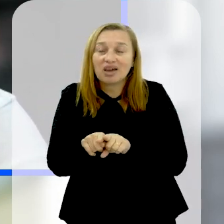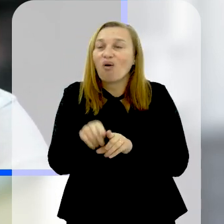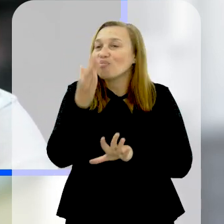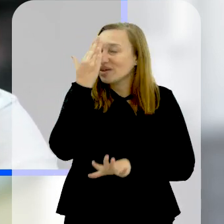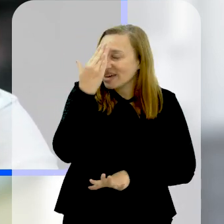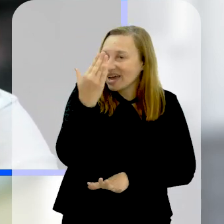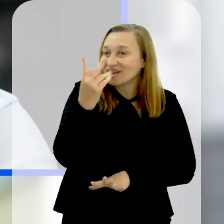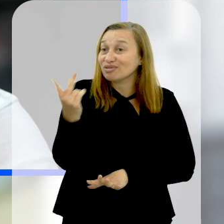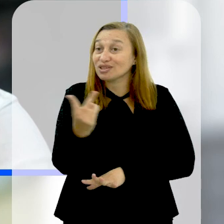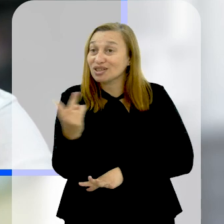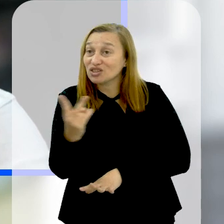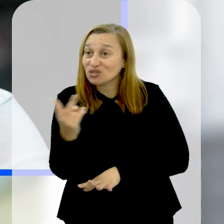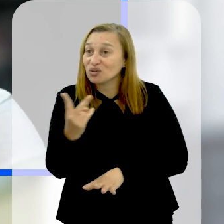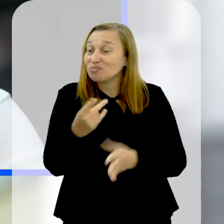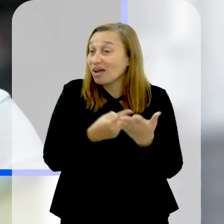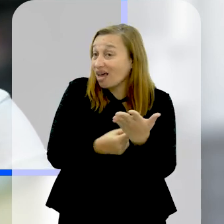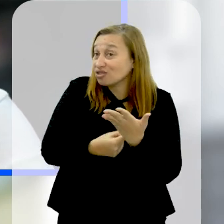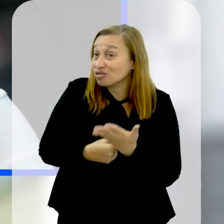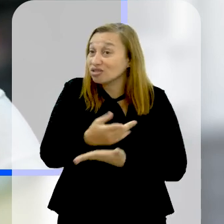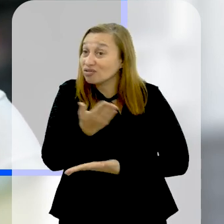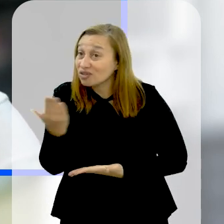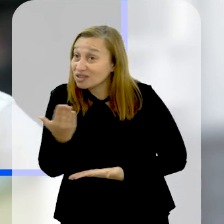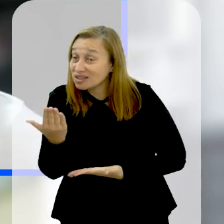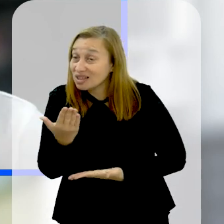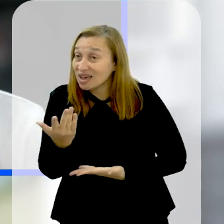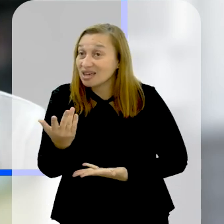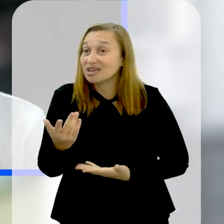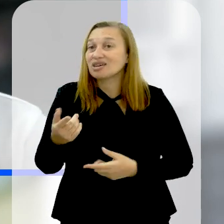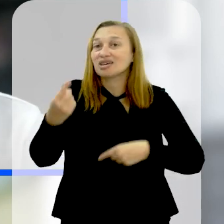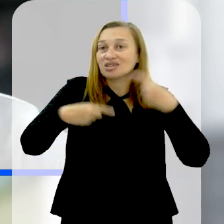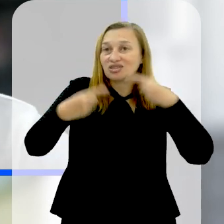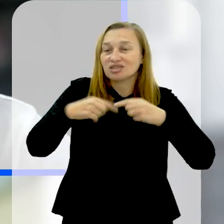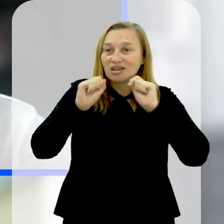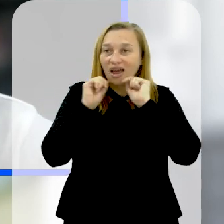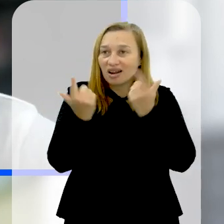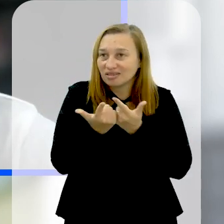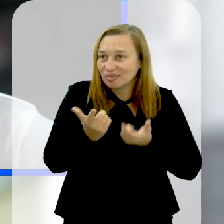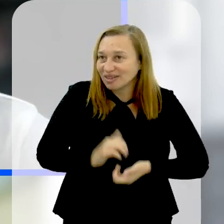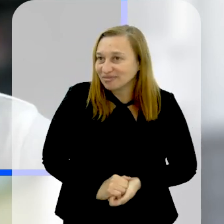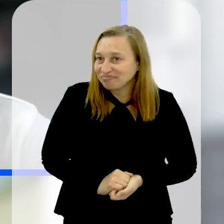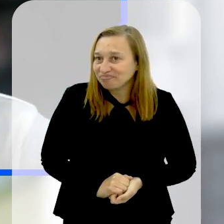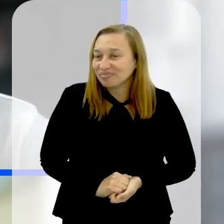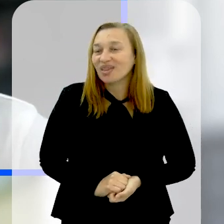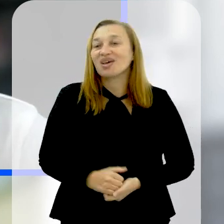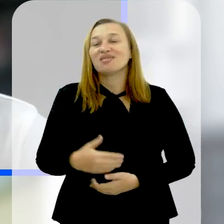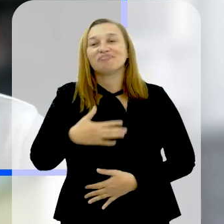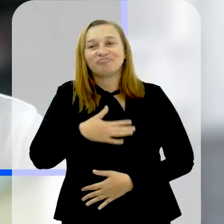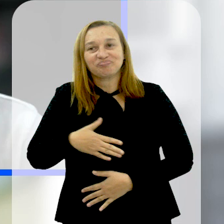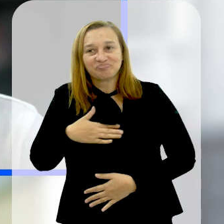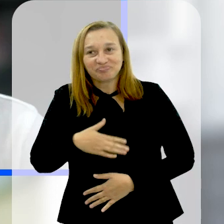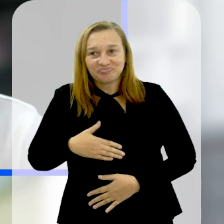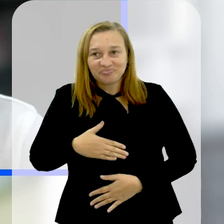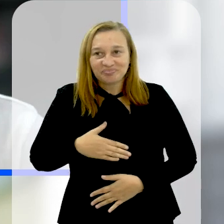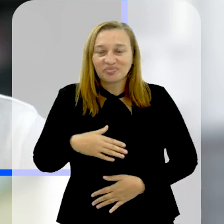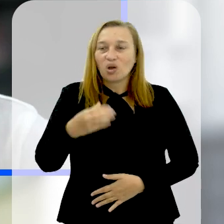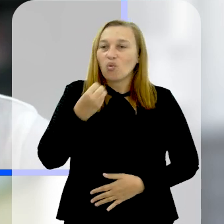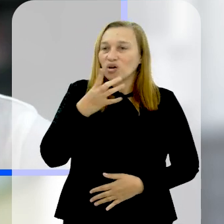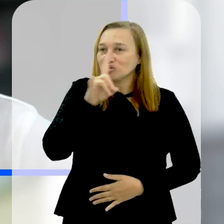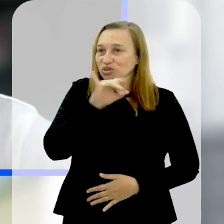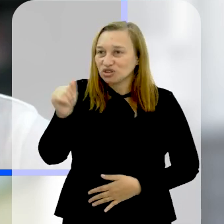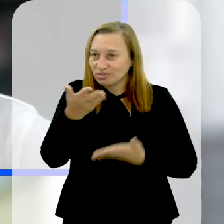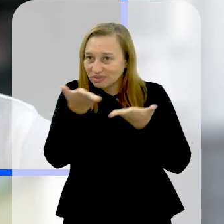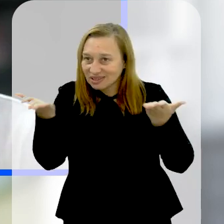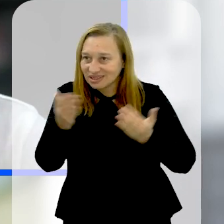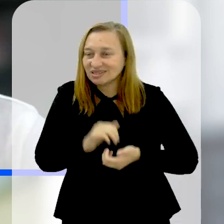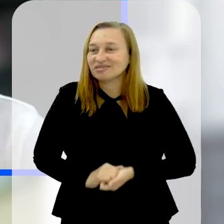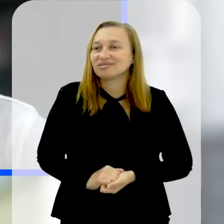Cristiano também, muito obrigada pela contribuição de vocês com esse Alerj Debate. Um prazer, um ótimo